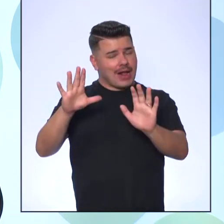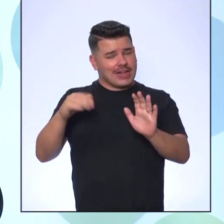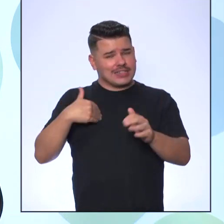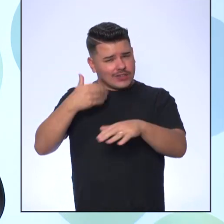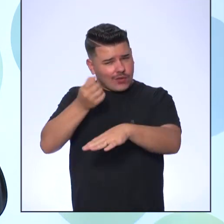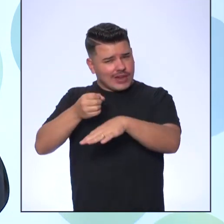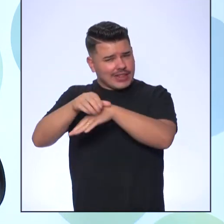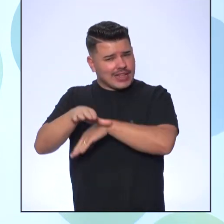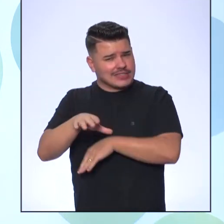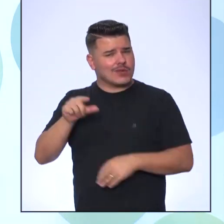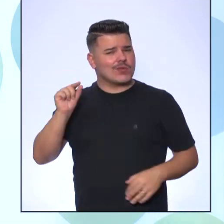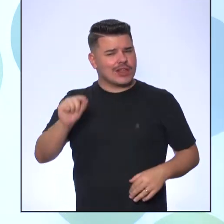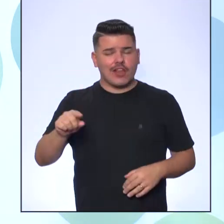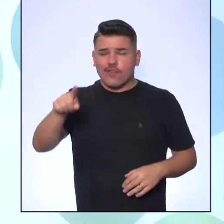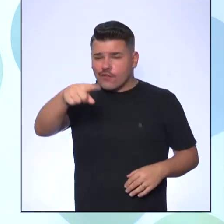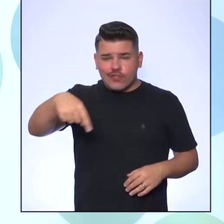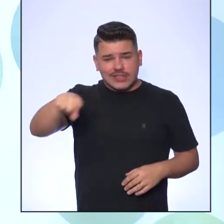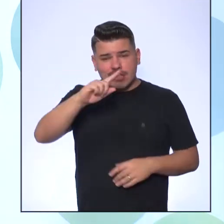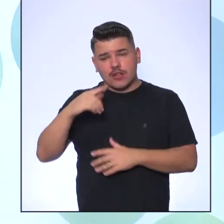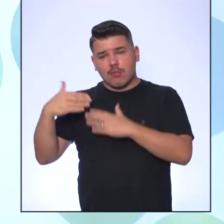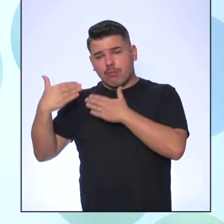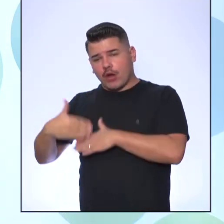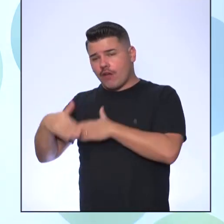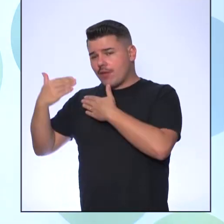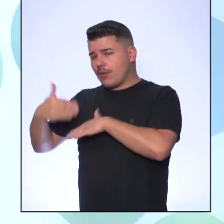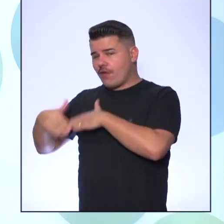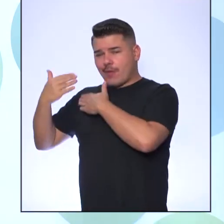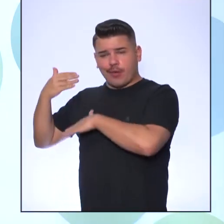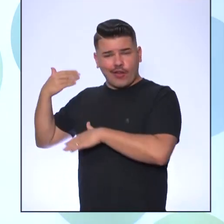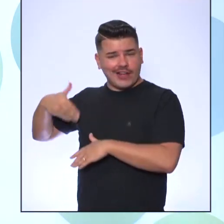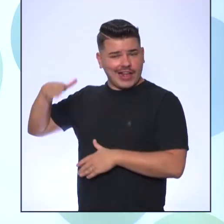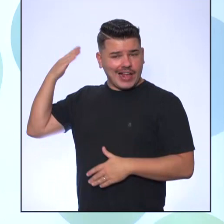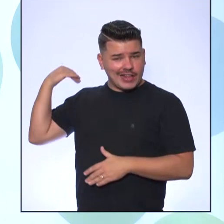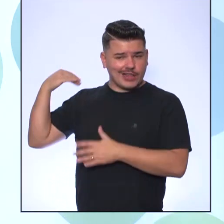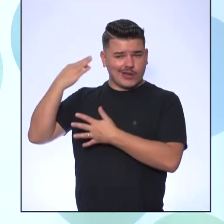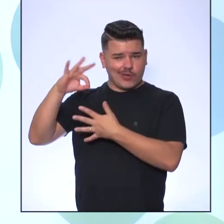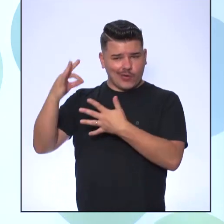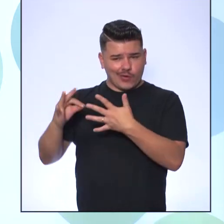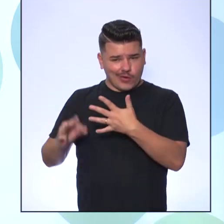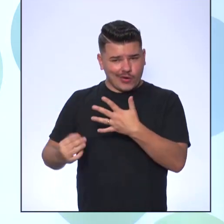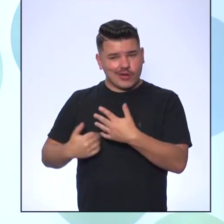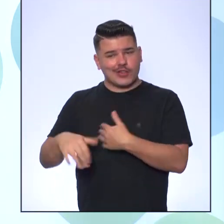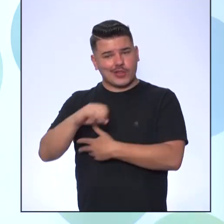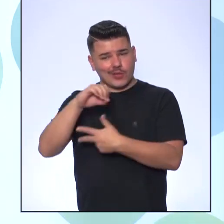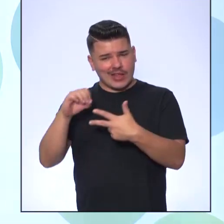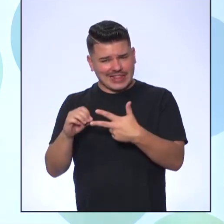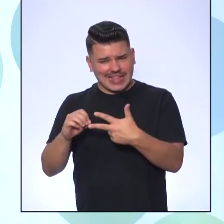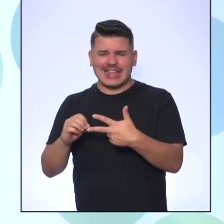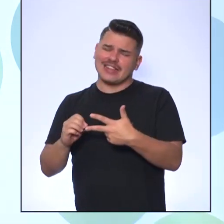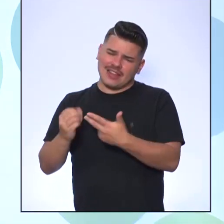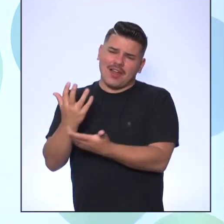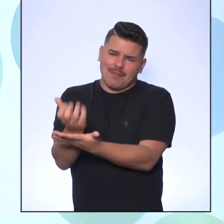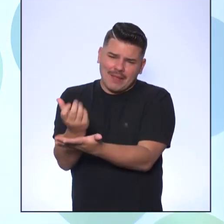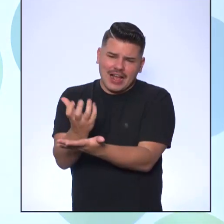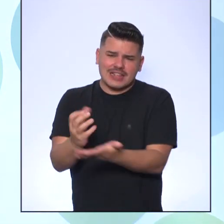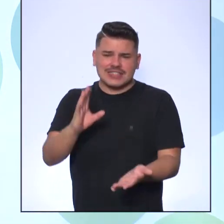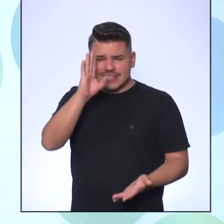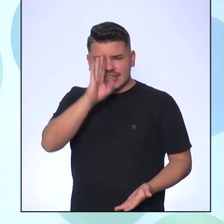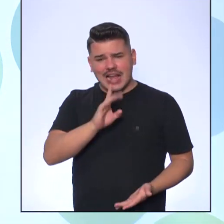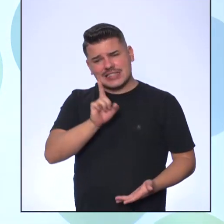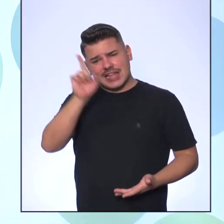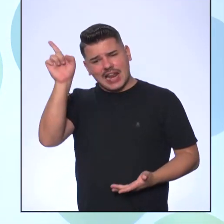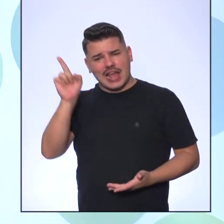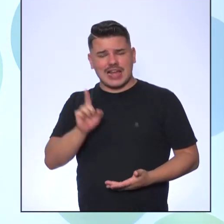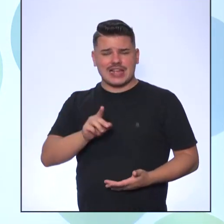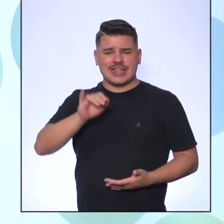os estudantes peguem as provas anteriores, baixem essas provas que estão disponíveis ali no portal do INEP